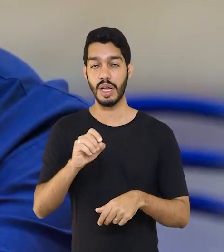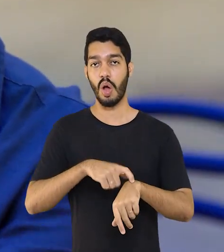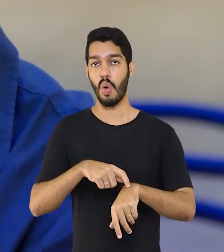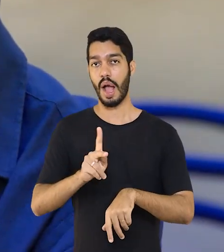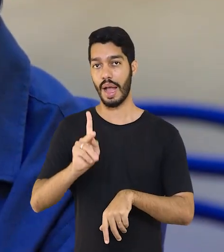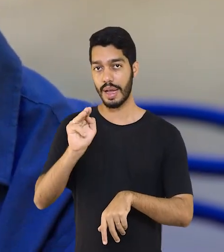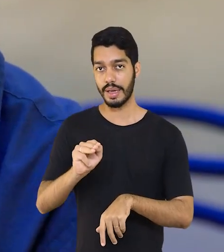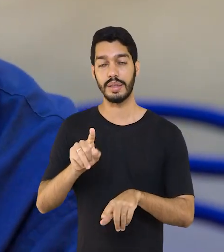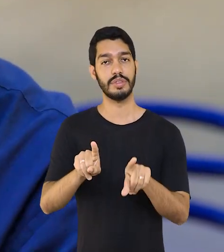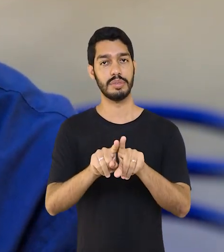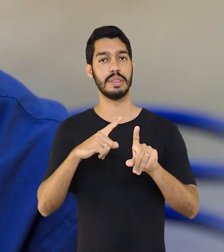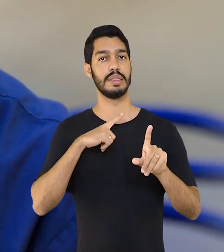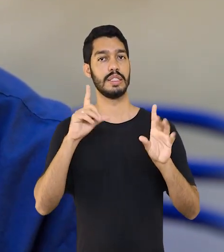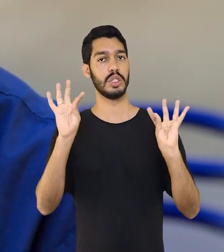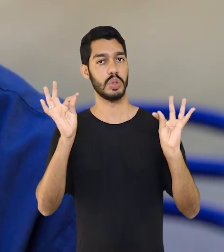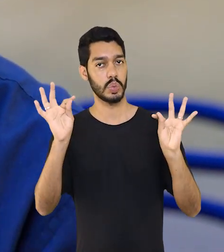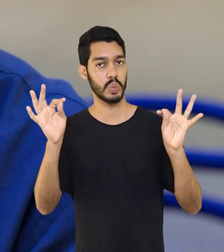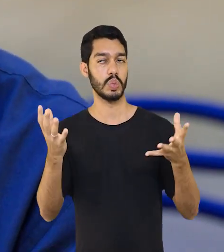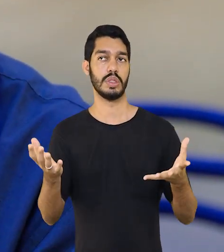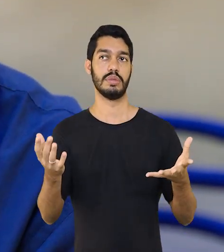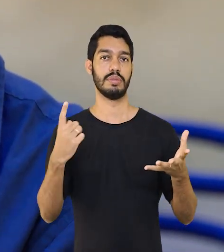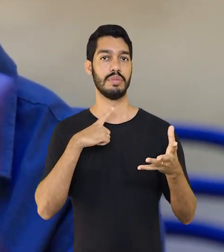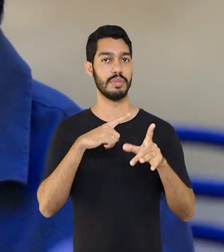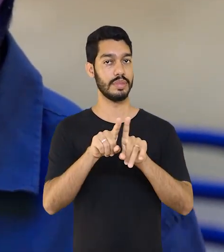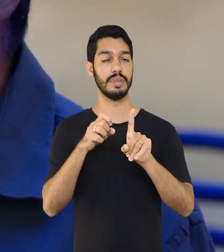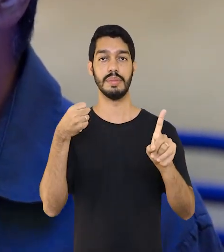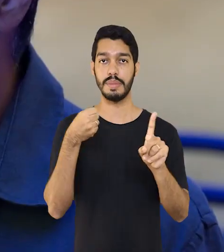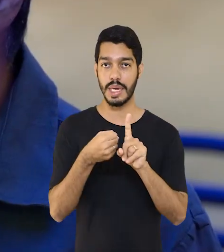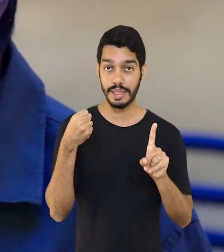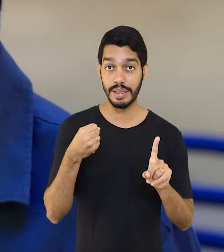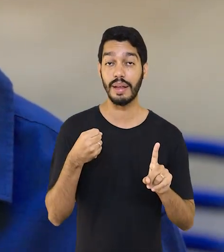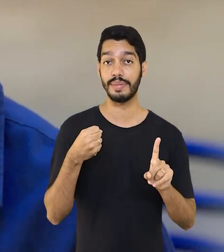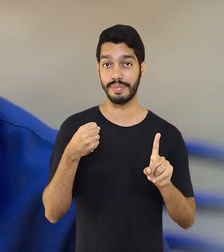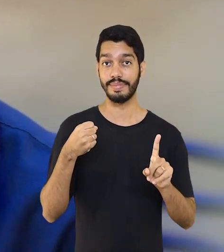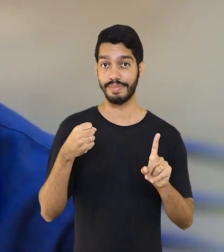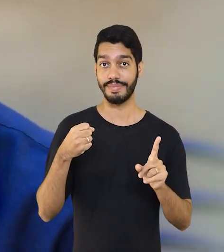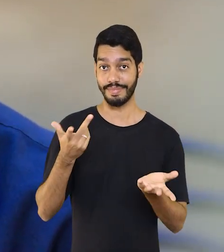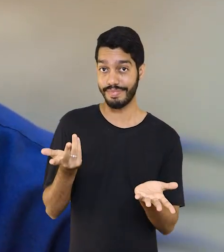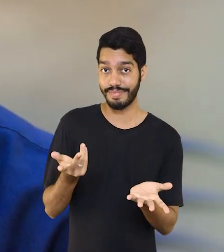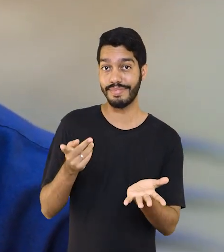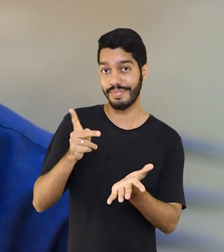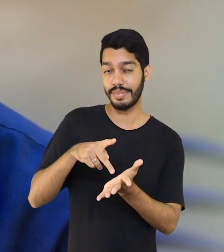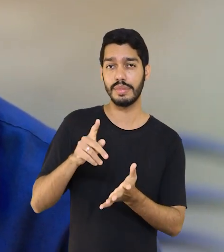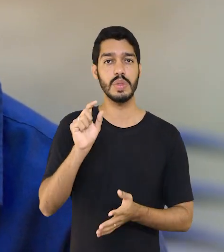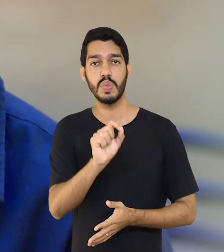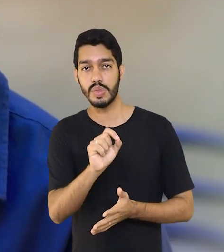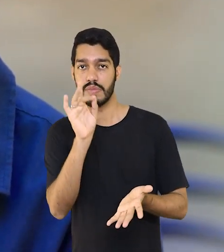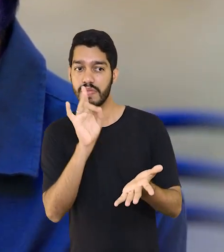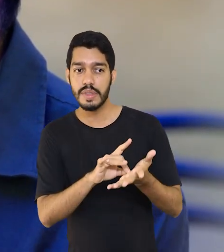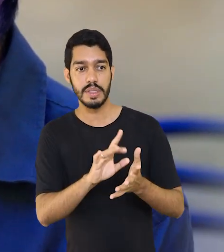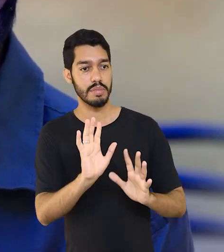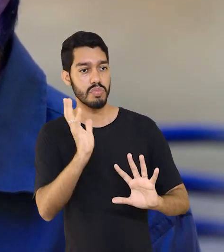por hora, o carro que tem uma tecnologia, o carro que impacta, né, no sentido do